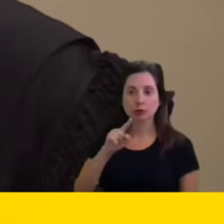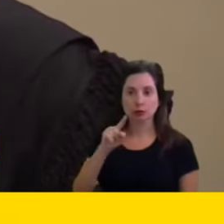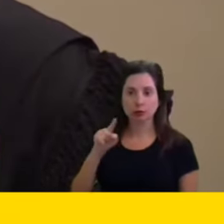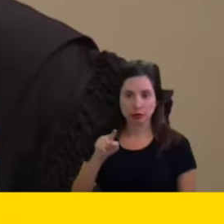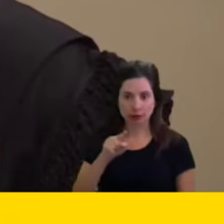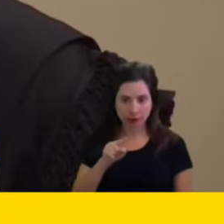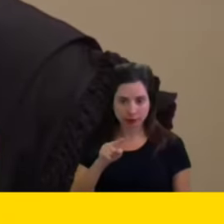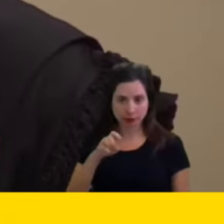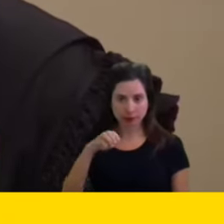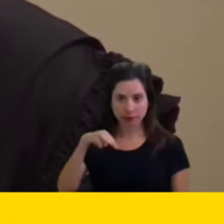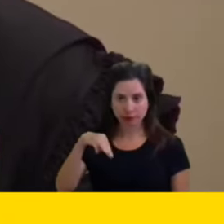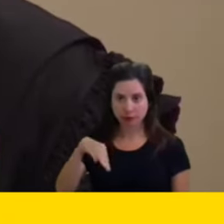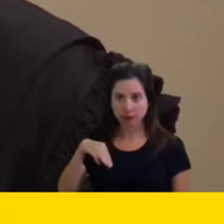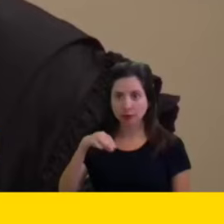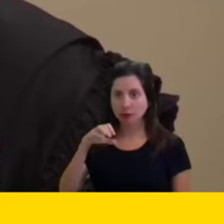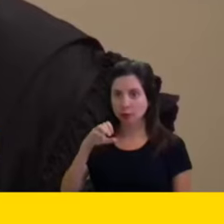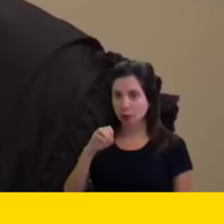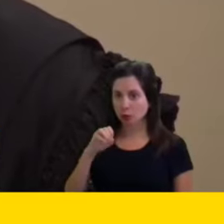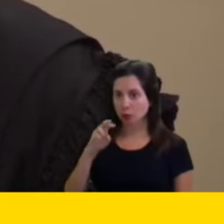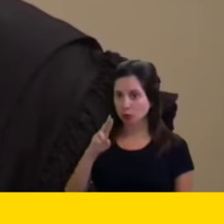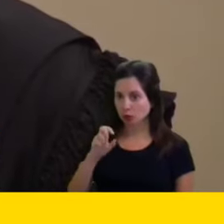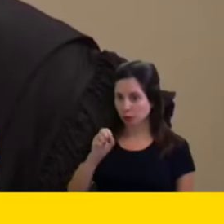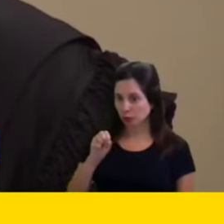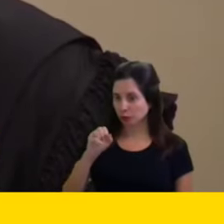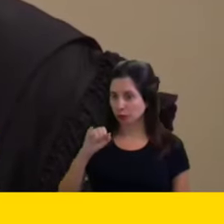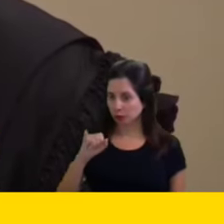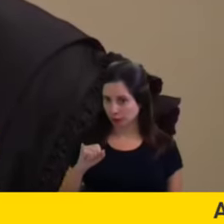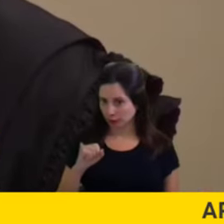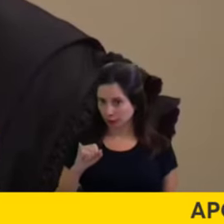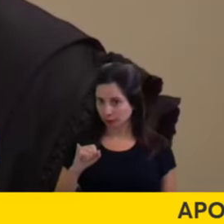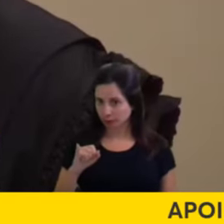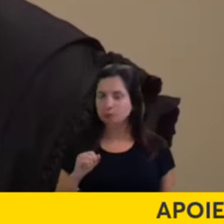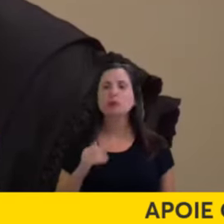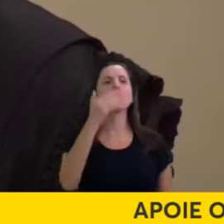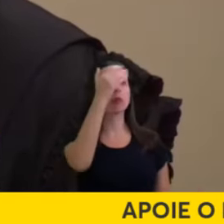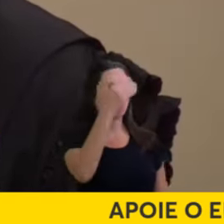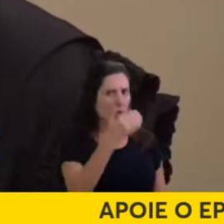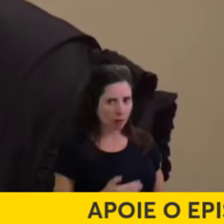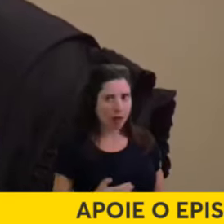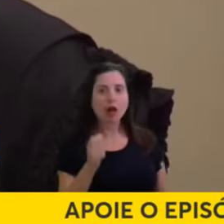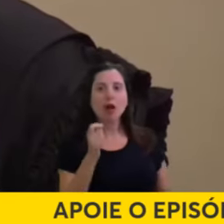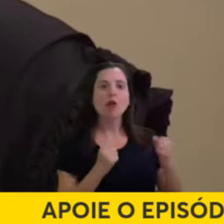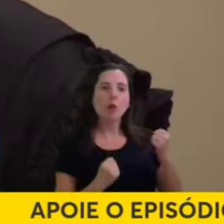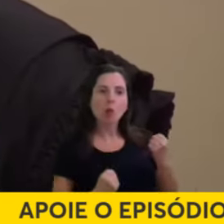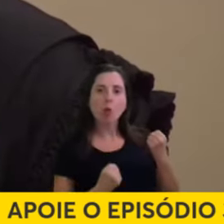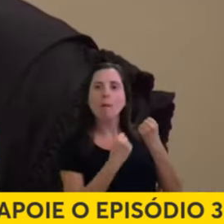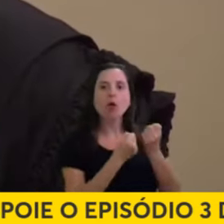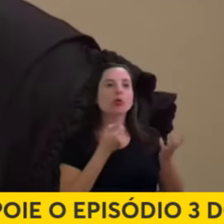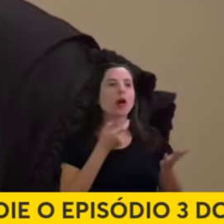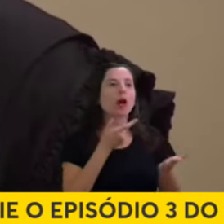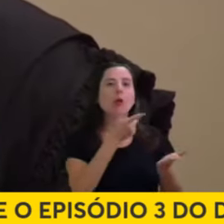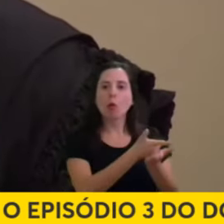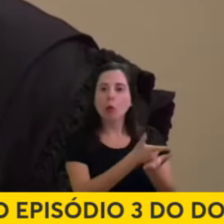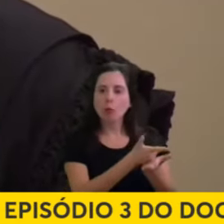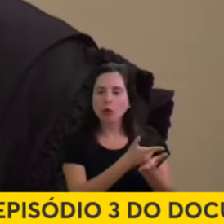especificidade dessa situação impunha que os autores provassem cabalmente a ocorrência da compra de apoio político com a venda de candidaturas não há repito